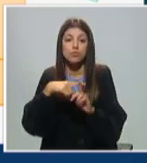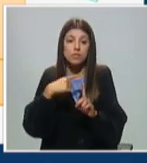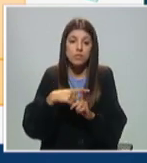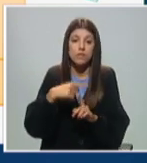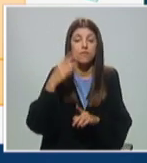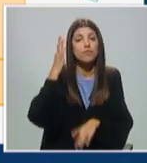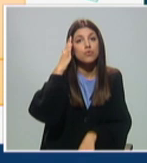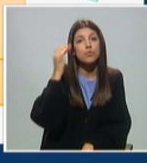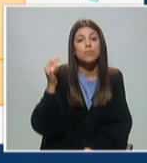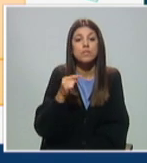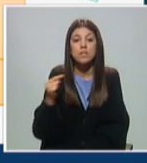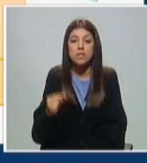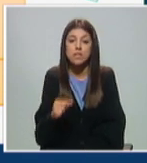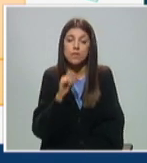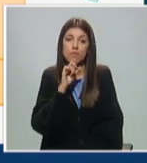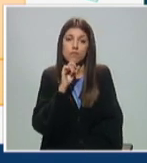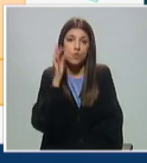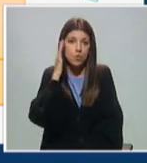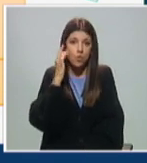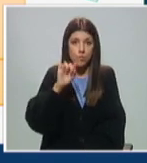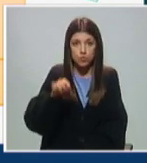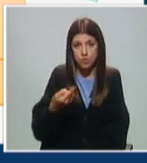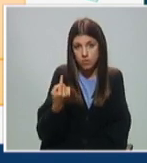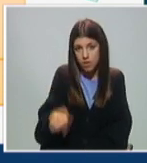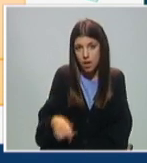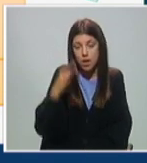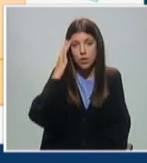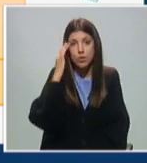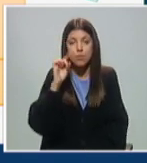em formato de moeda, números em formato de data,